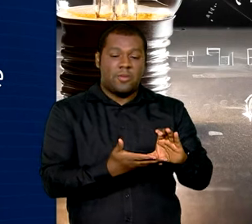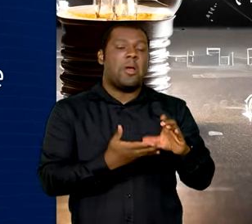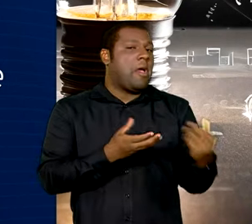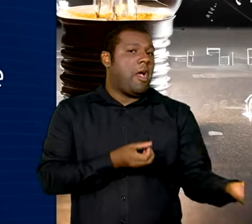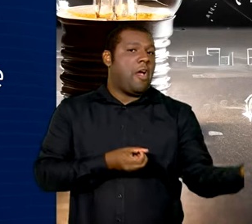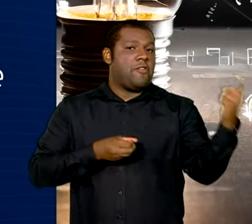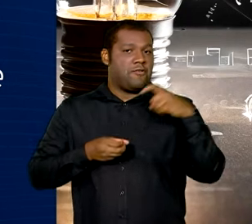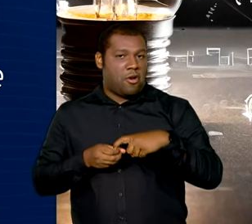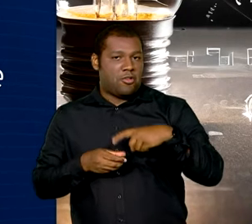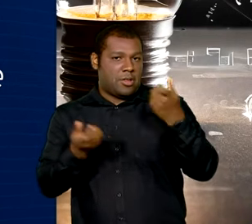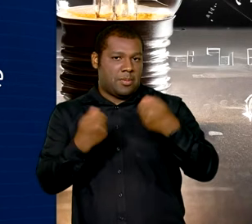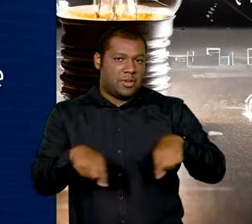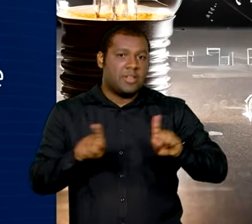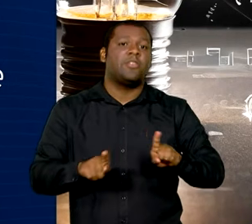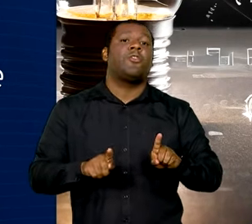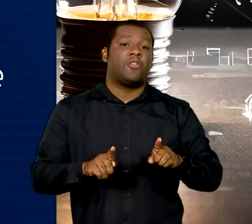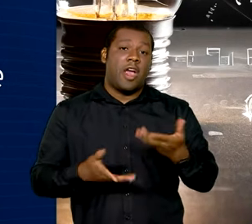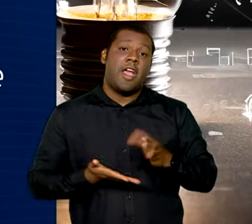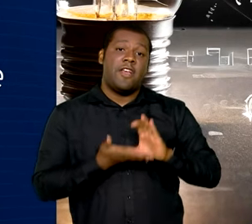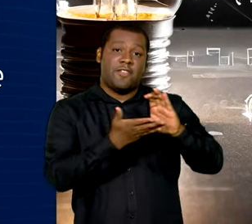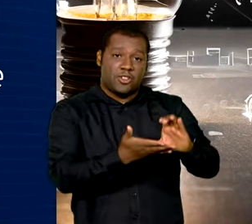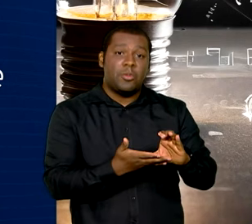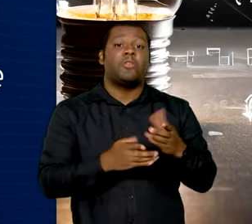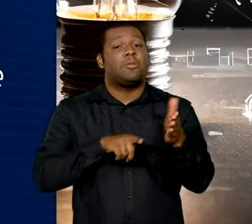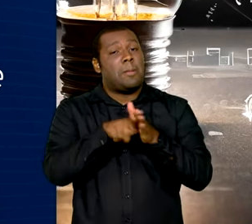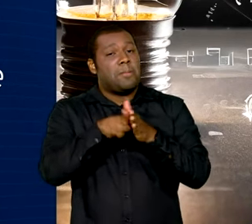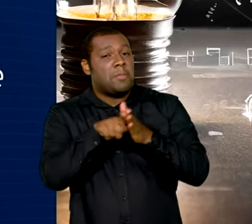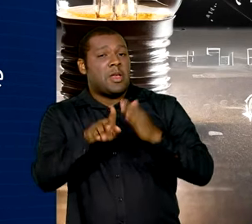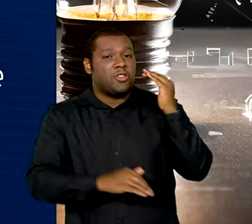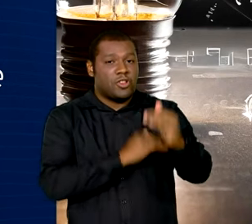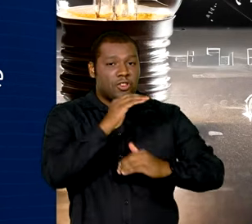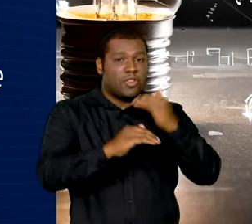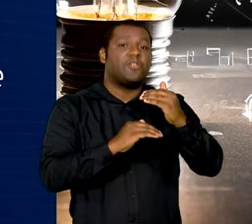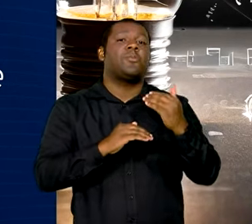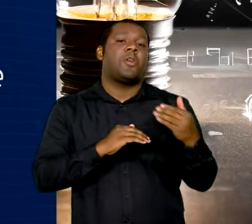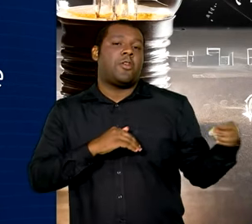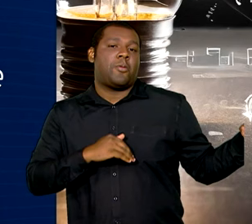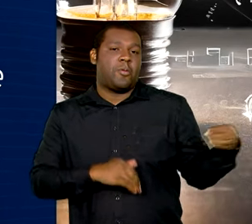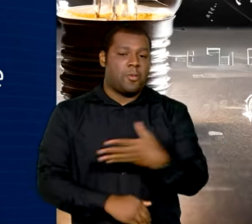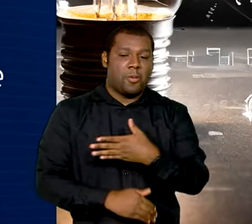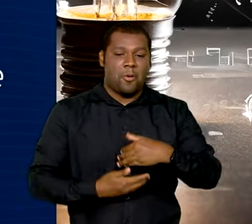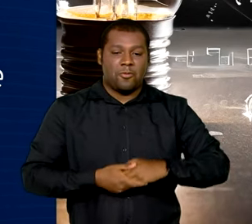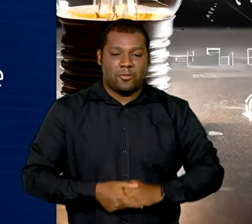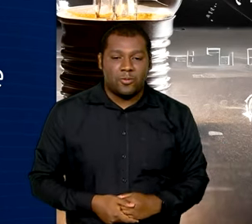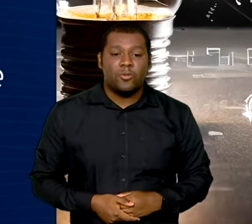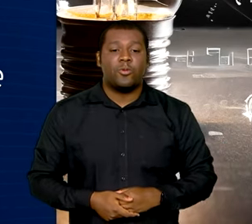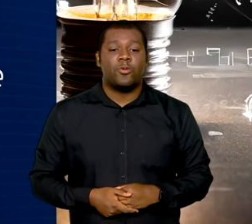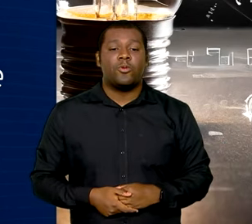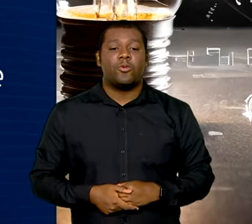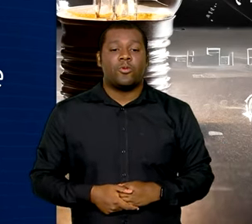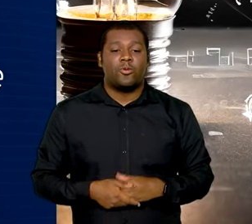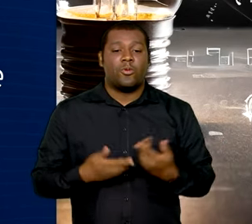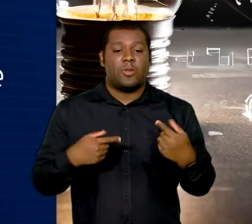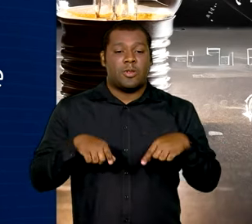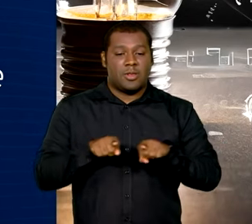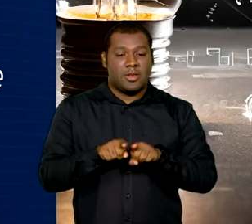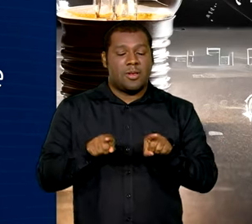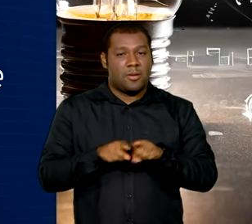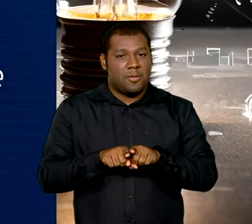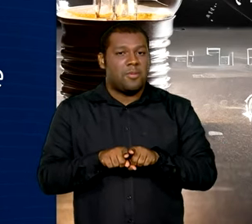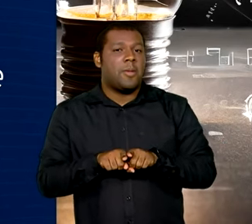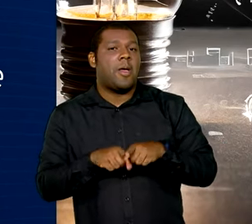reembolsáveis, direcionados a pesquisas de desenvolvimento e inovação. Os custos e riscos